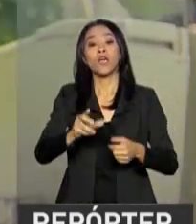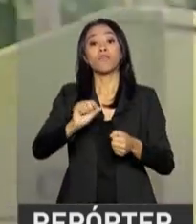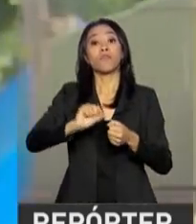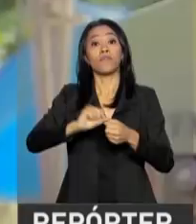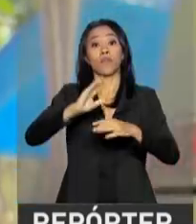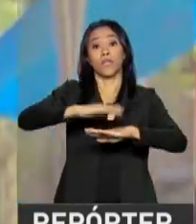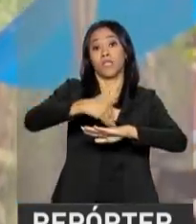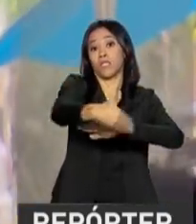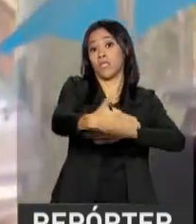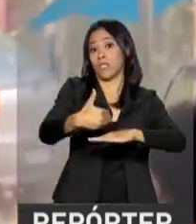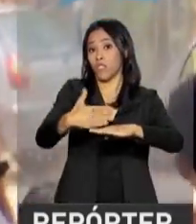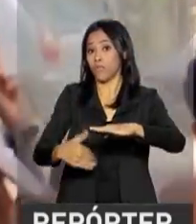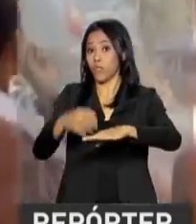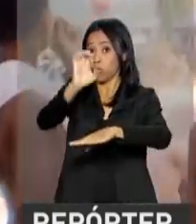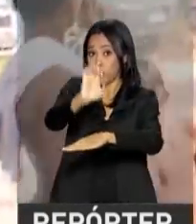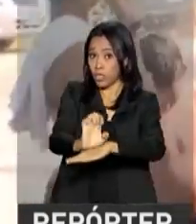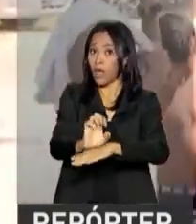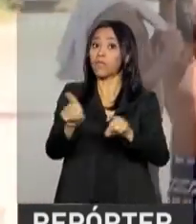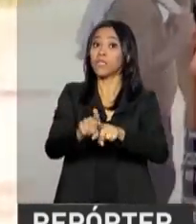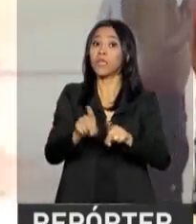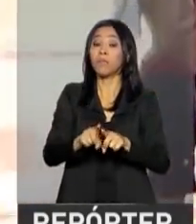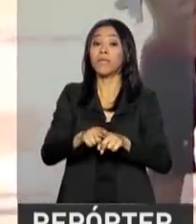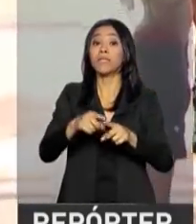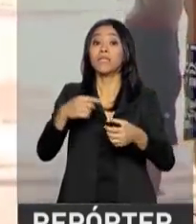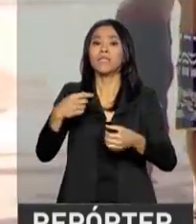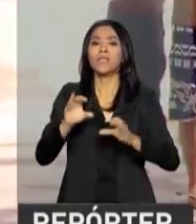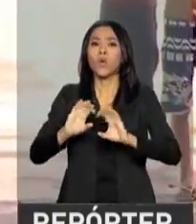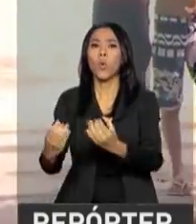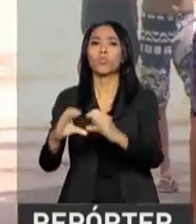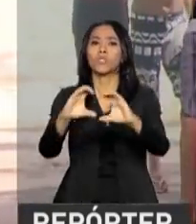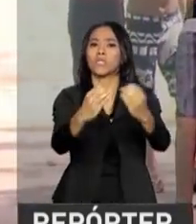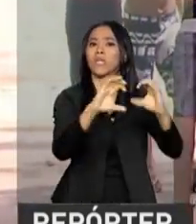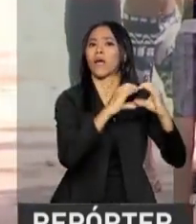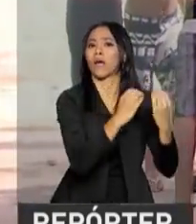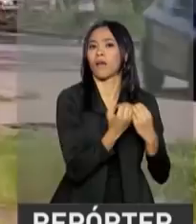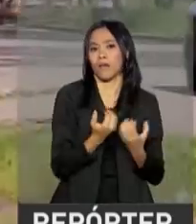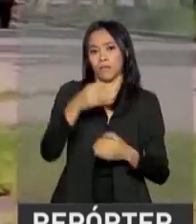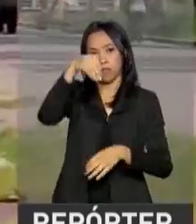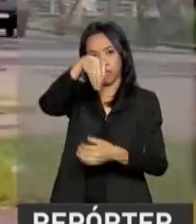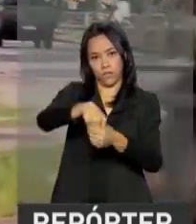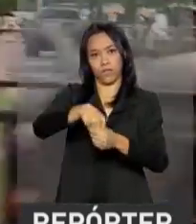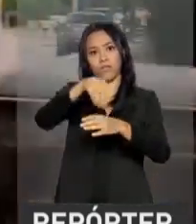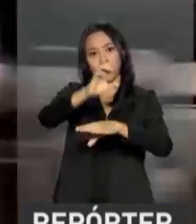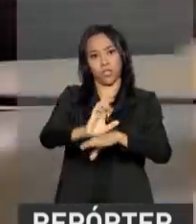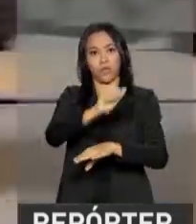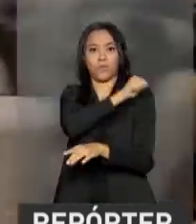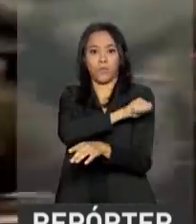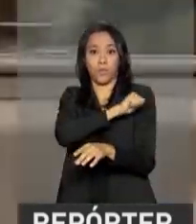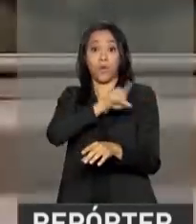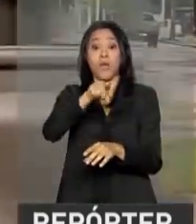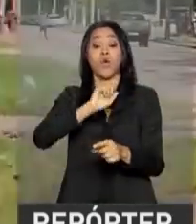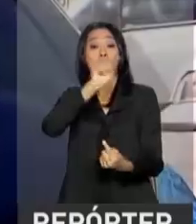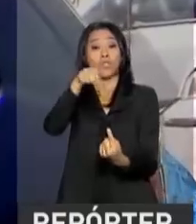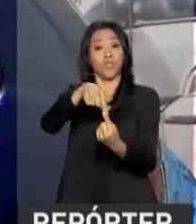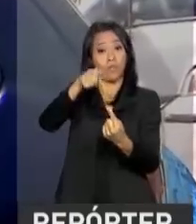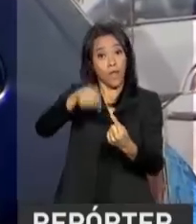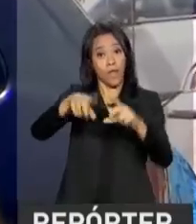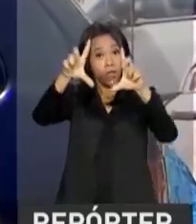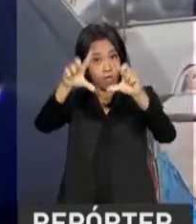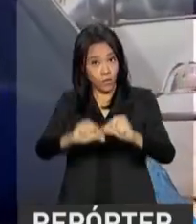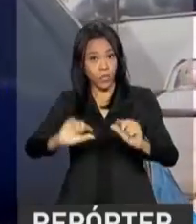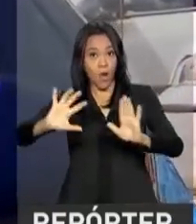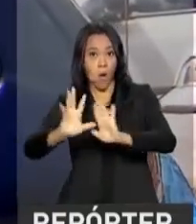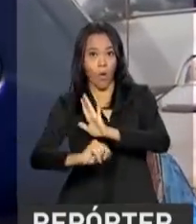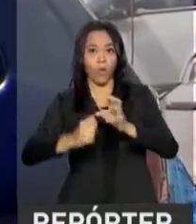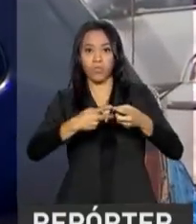do estado e em comunidades da zona norte da cidade o objetivo foi reduzir os índices de roubo de cargas ea entrada